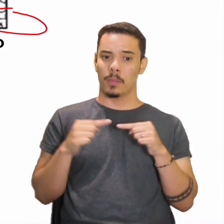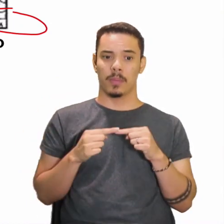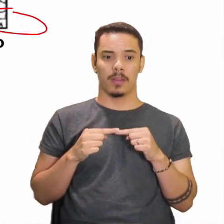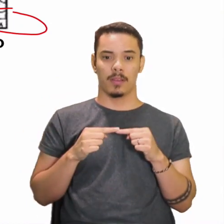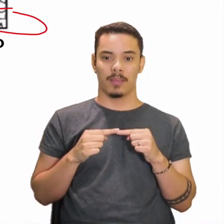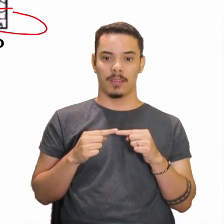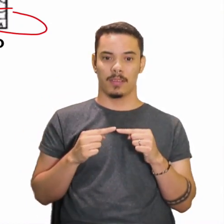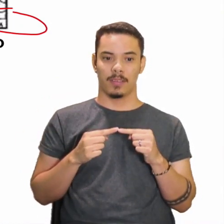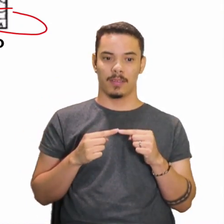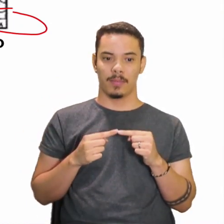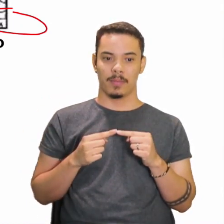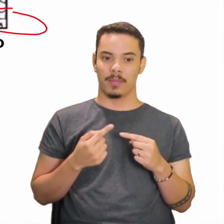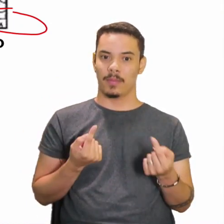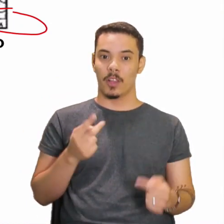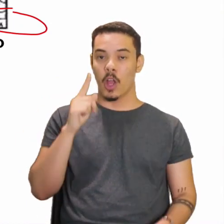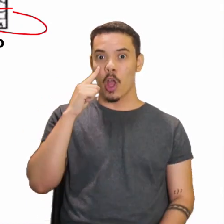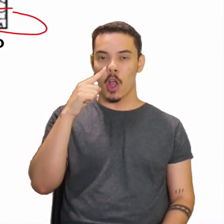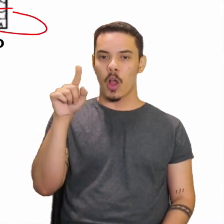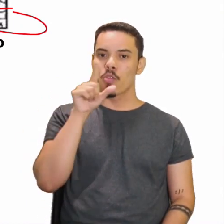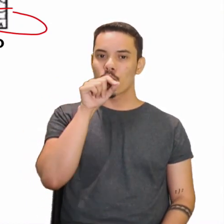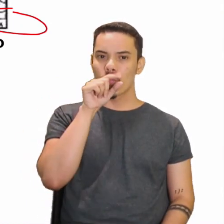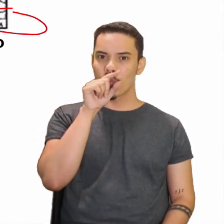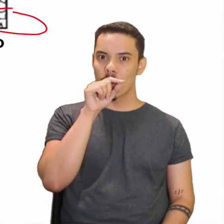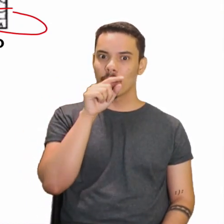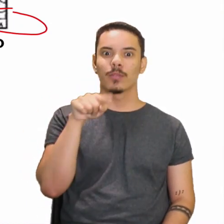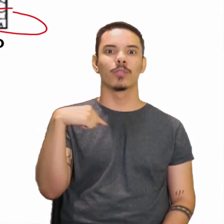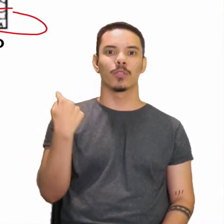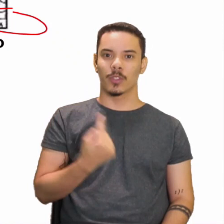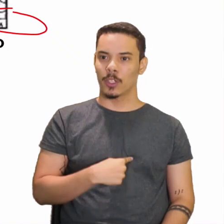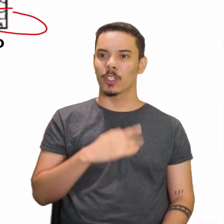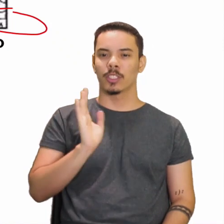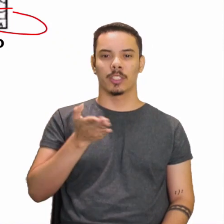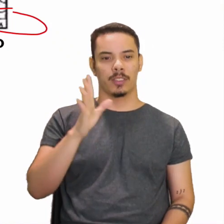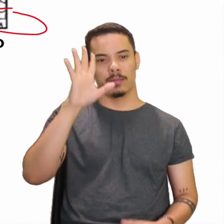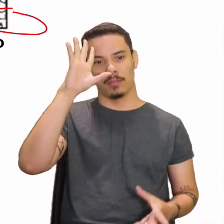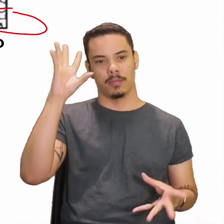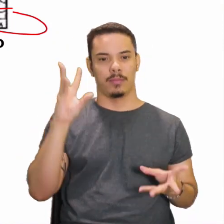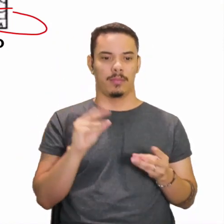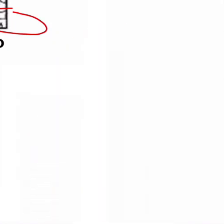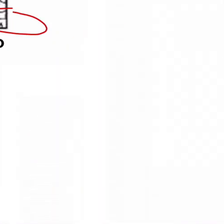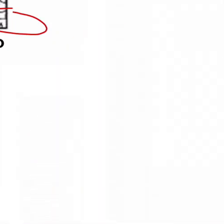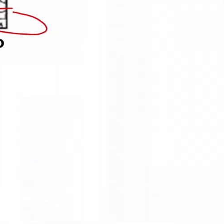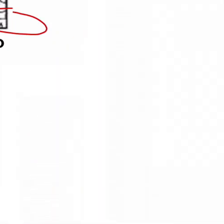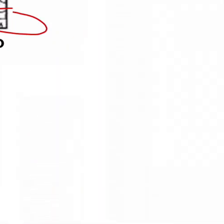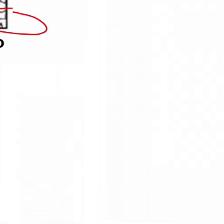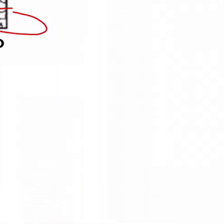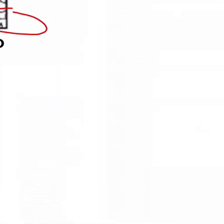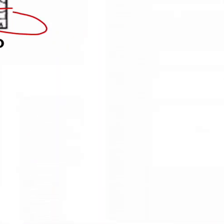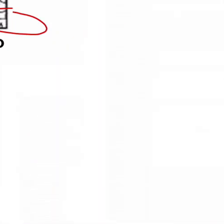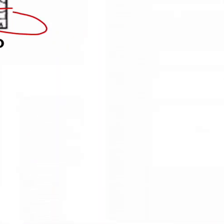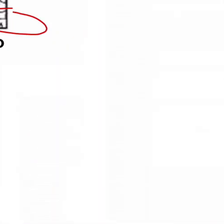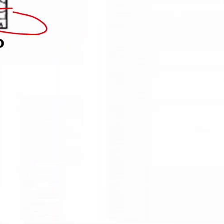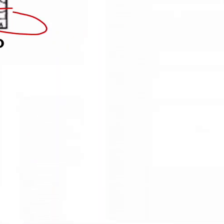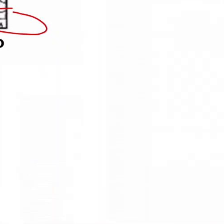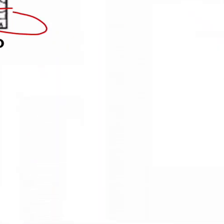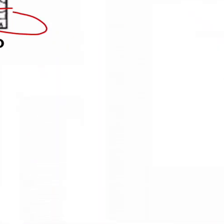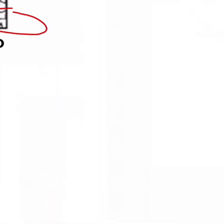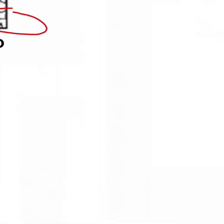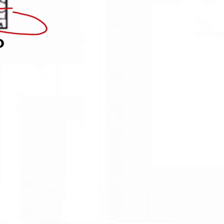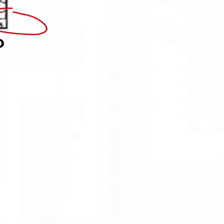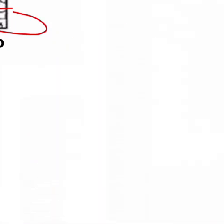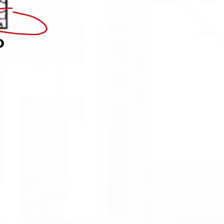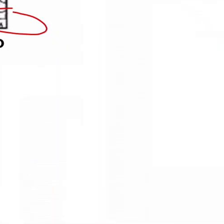é olha o passarinho. Se falar, quer tirar um retrato, eu não precisava bater, né? Faz uma pose